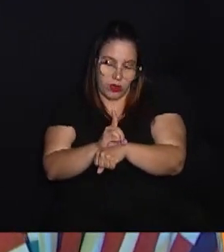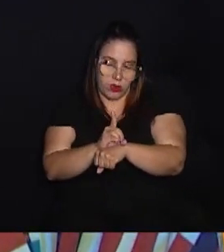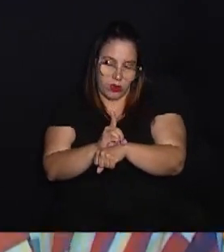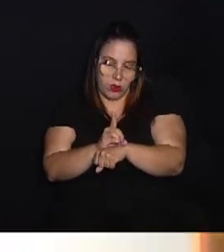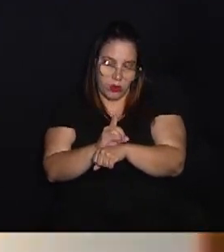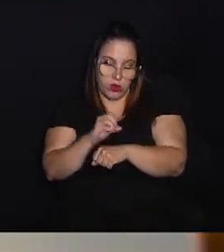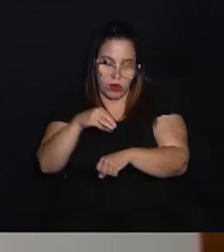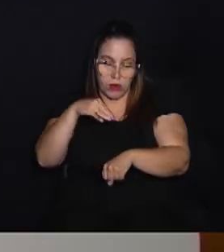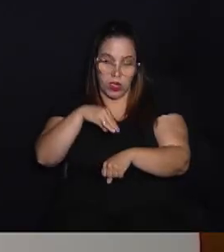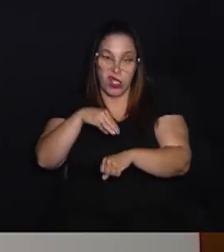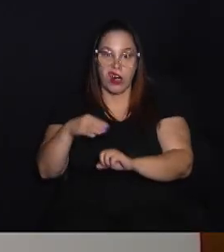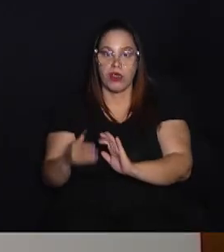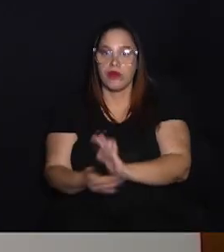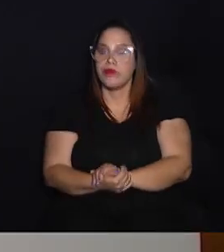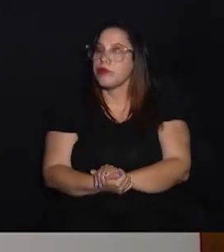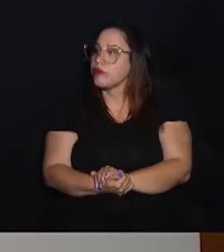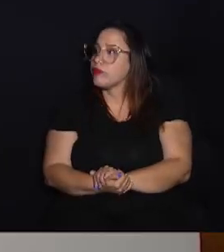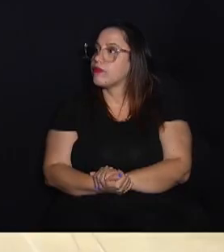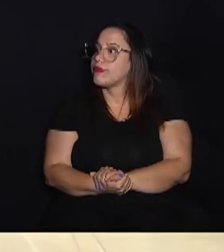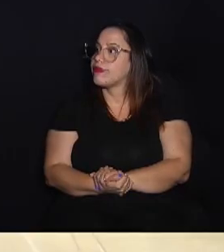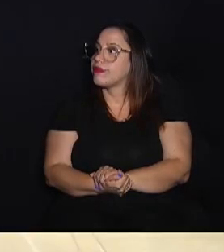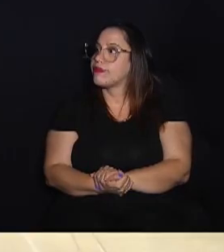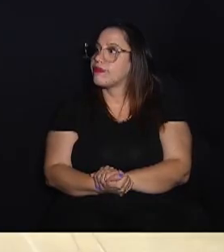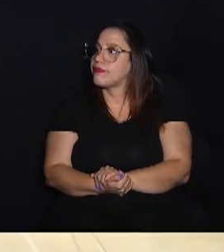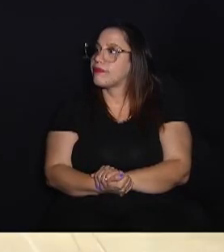de mestrado.